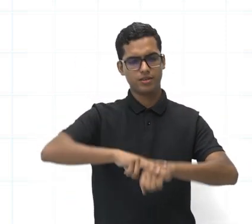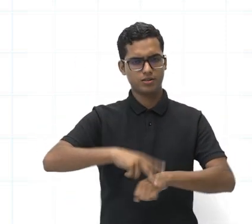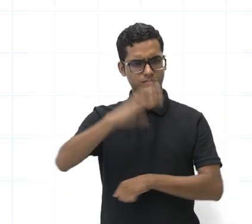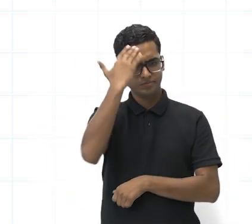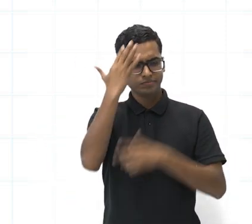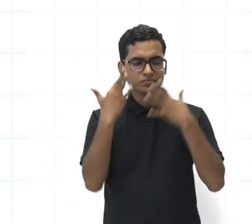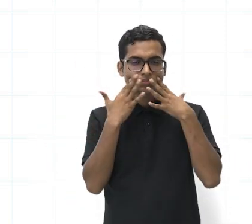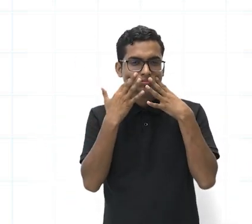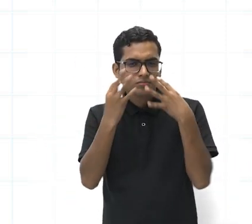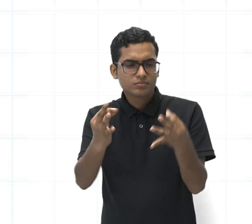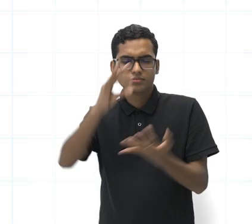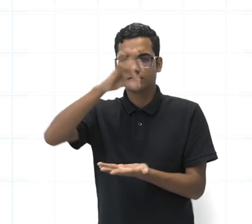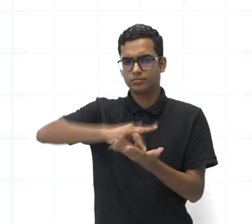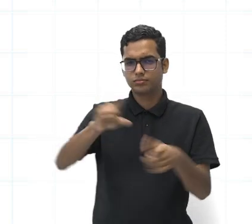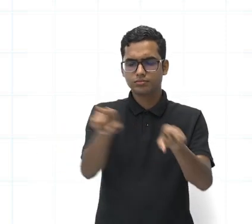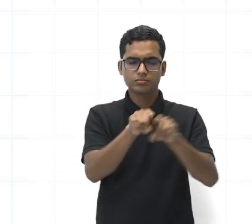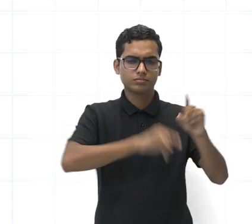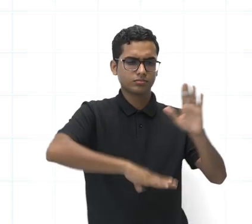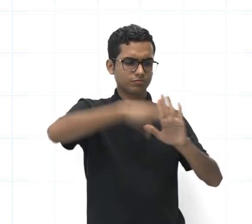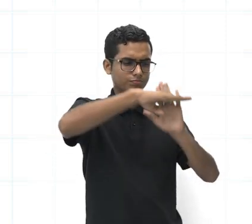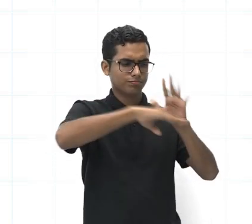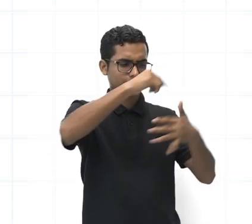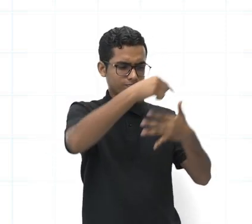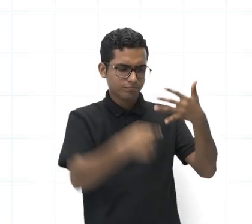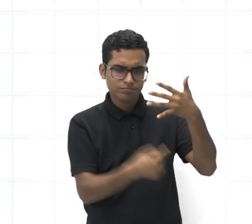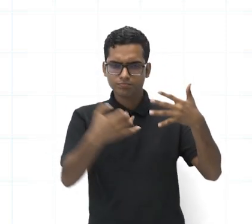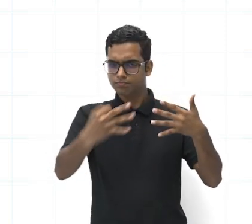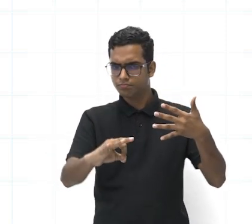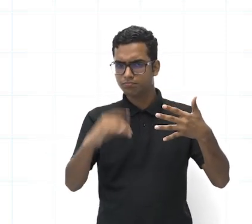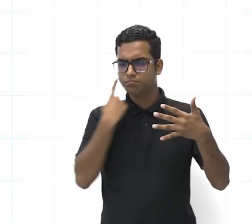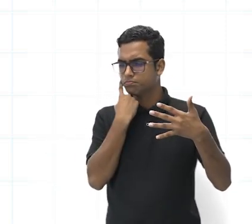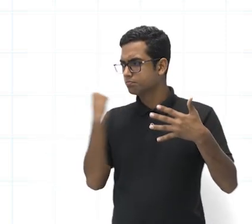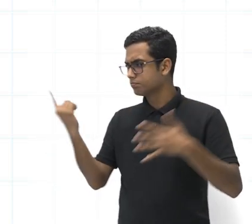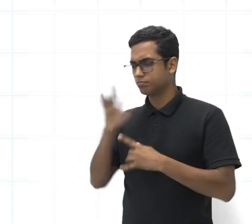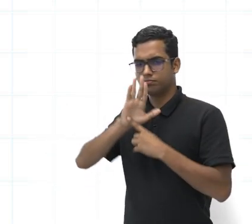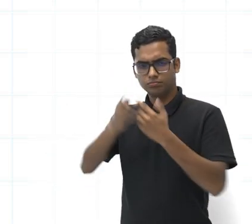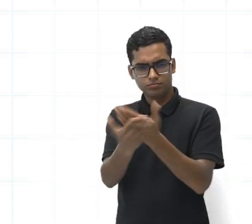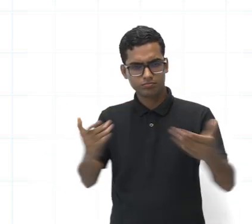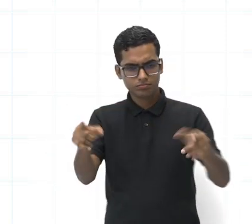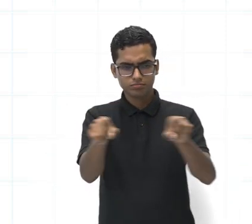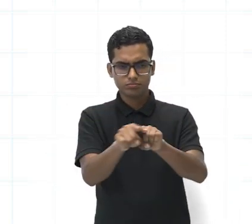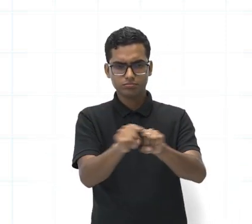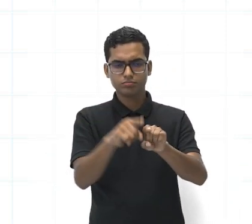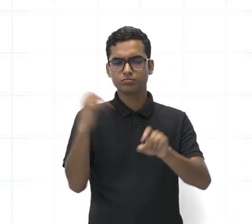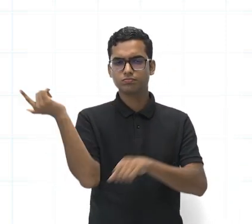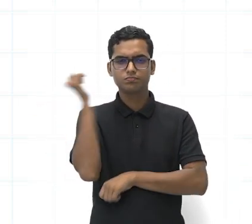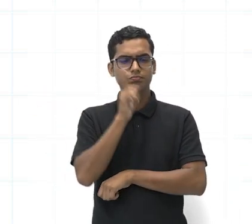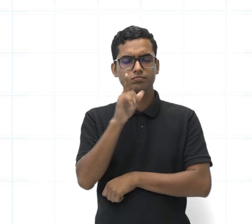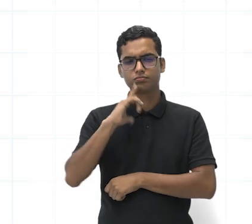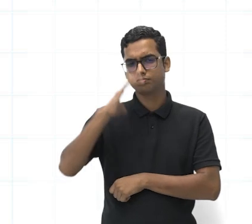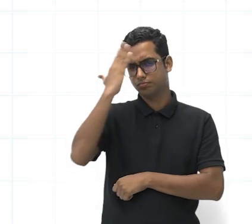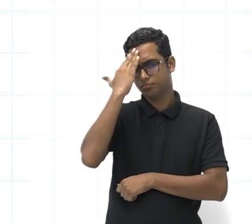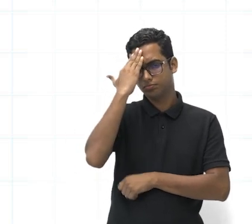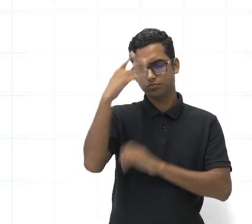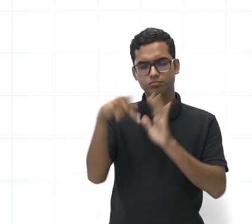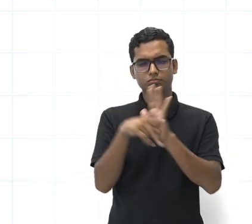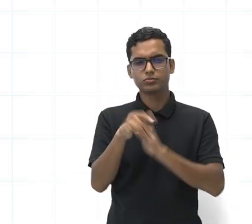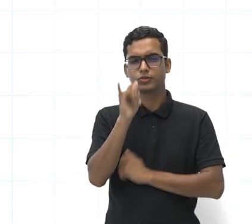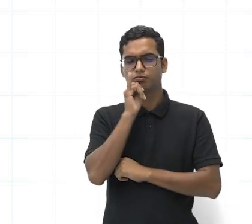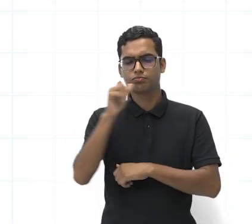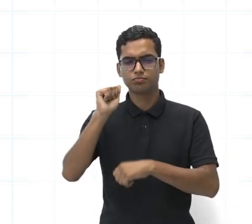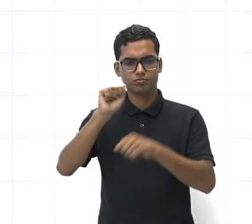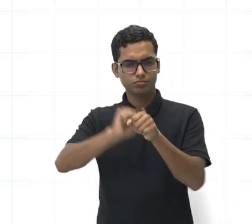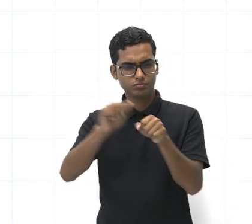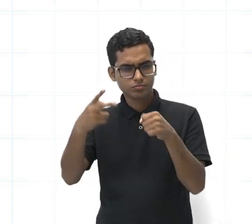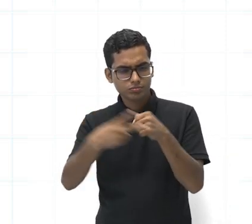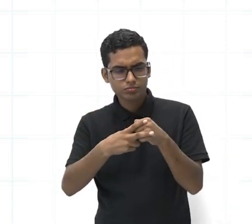preste atenção na classificação desses advérbios, porque é a função que eles irão desempenhar. Por exemplo, um advérbio de negação, ele